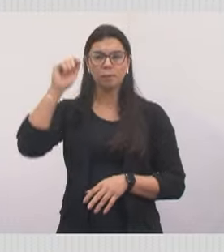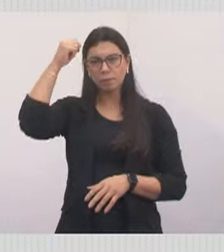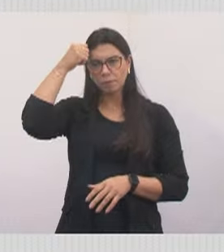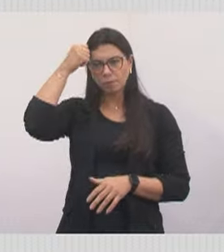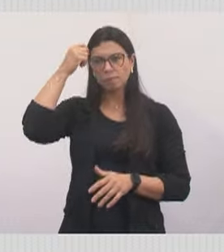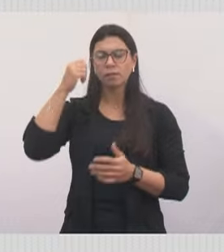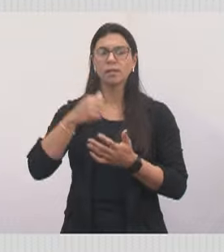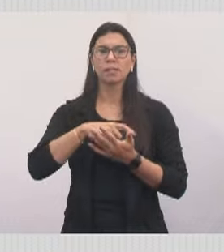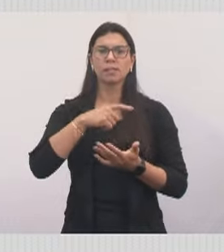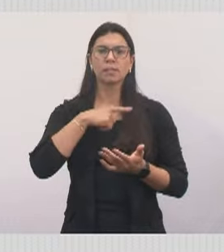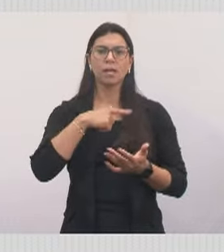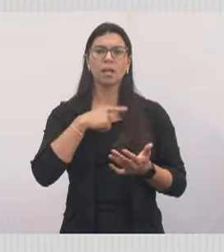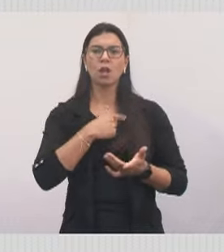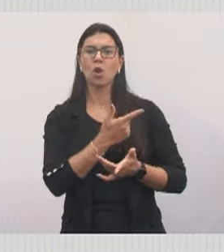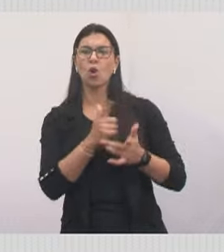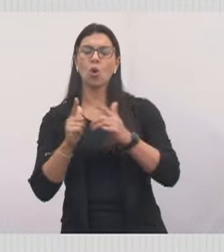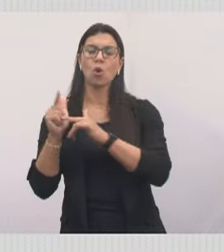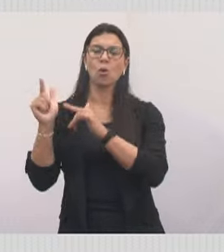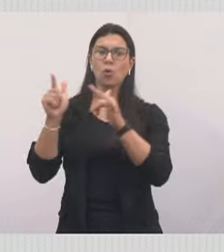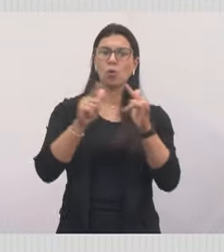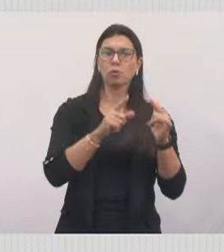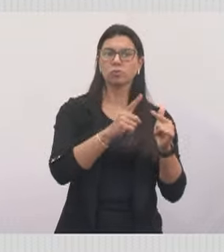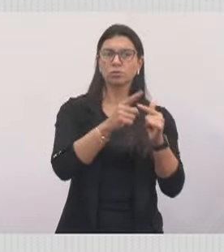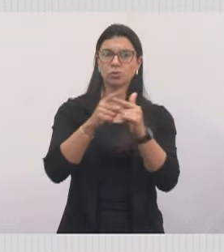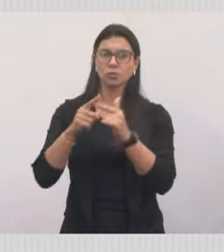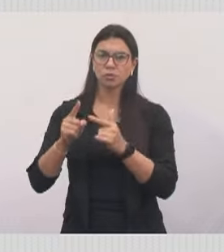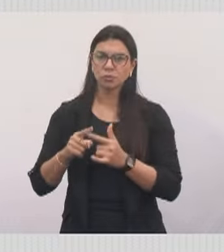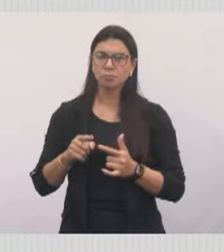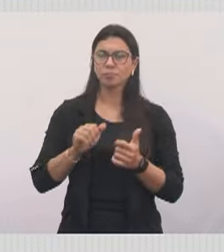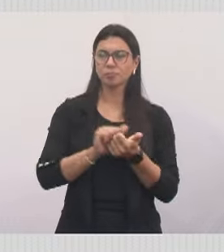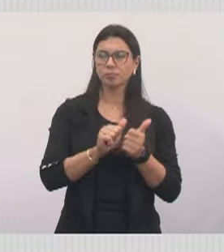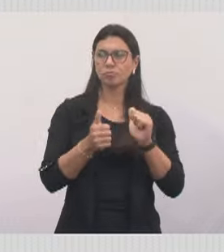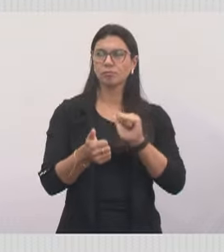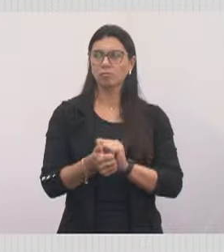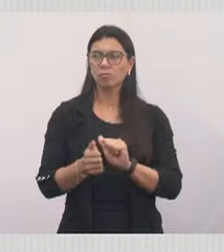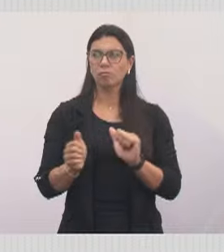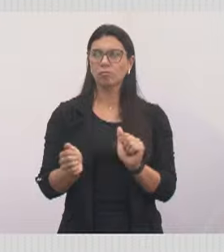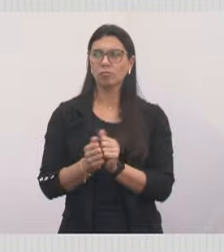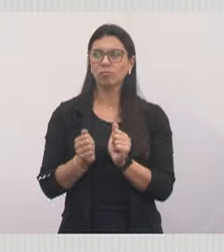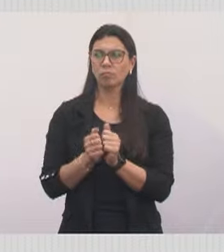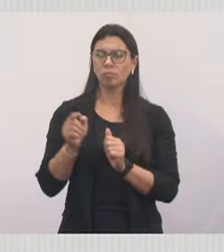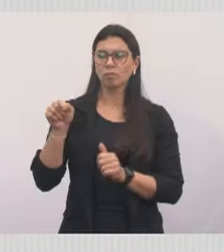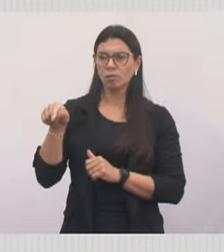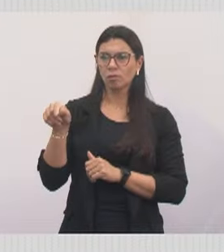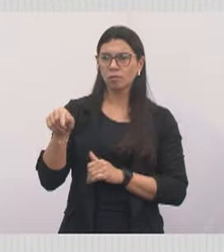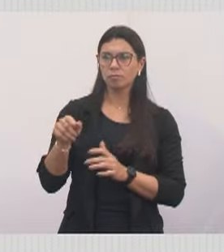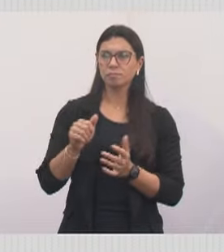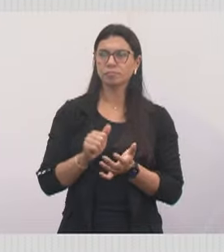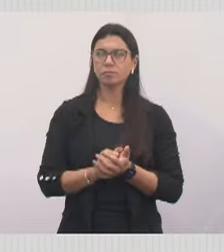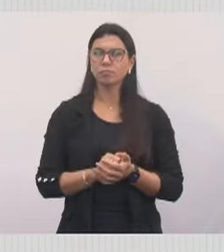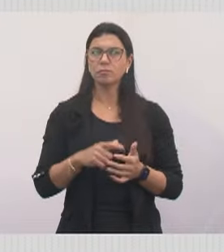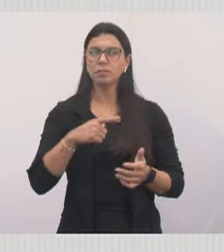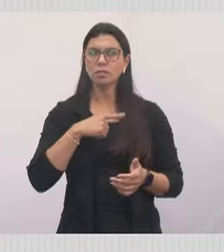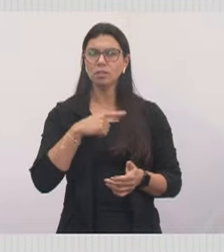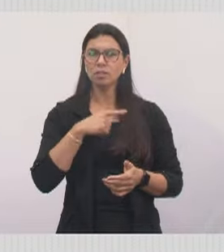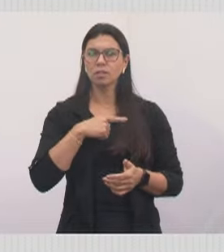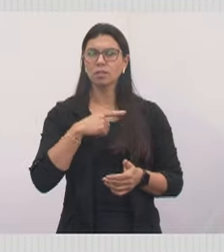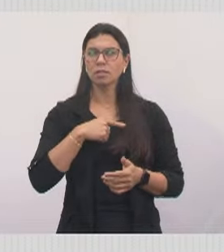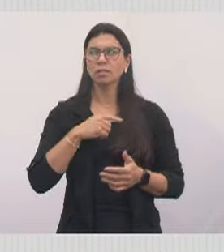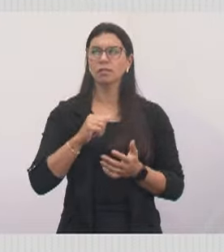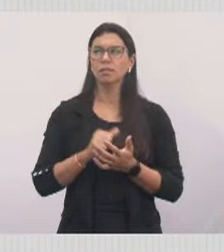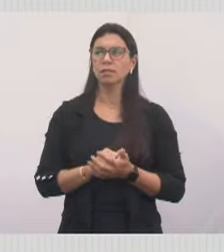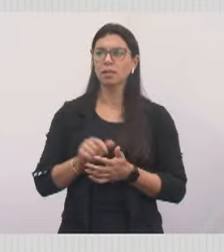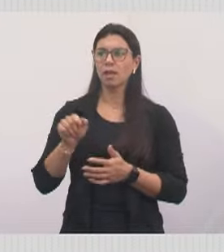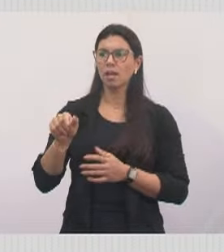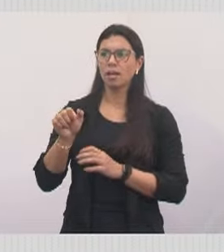atividades aquáticas, nós sabemos que temos lá academia, enfim. Temos em sua majestosa praça esportiva, a